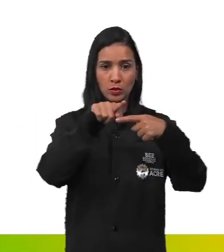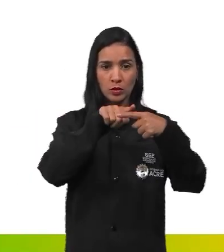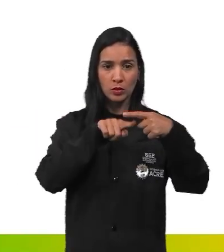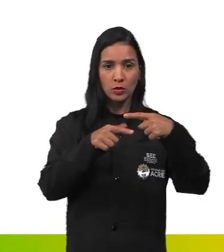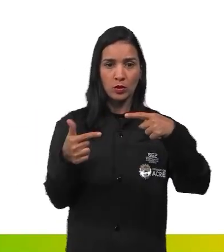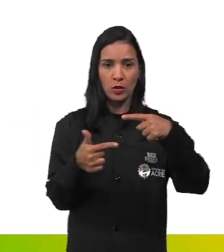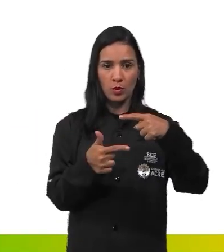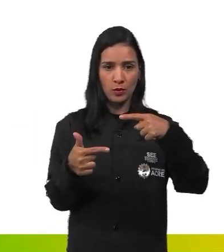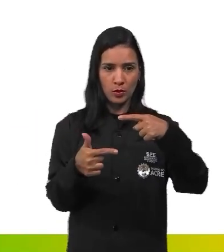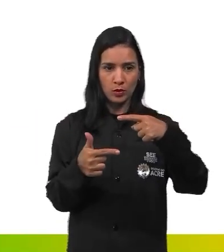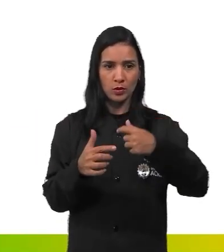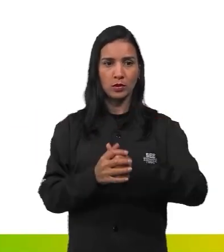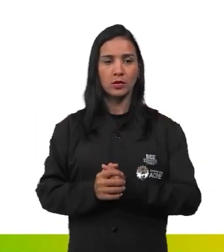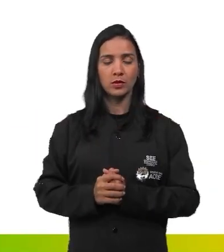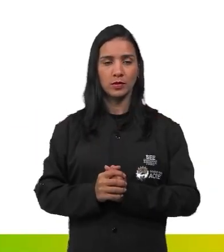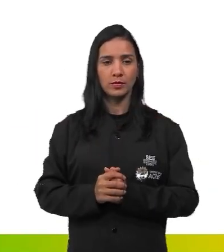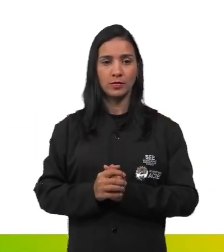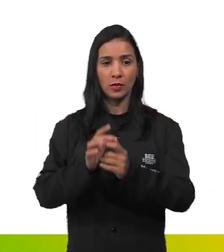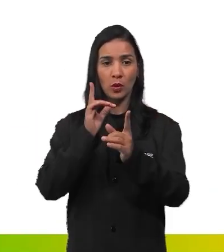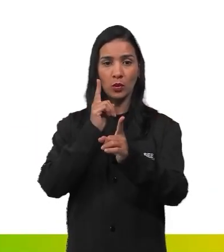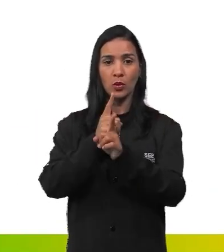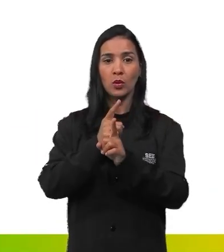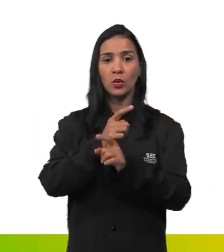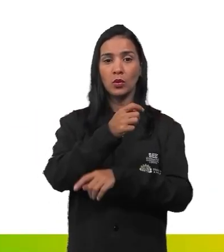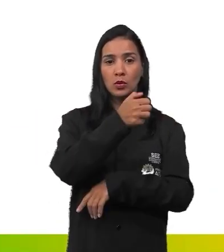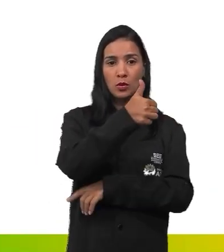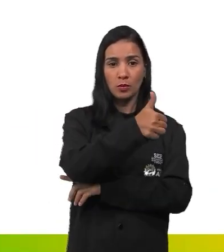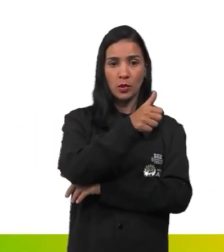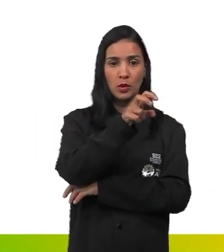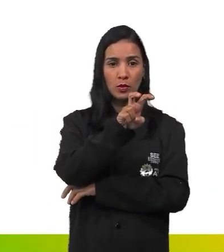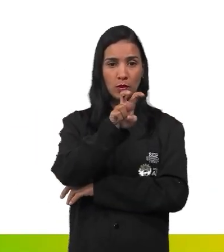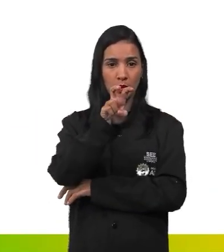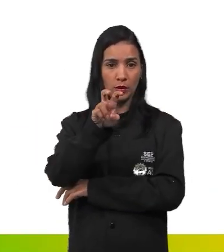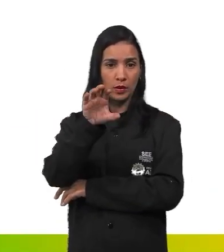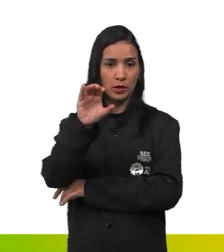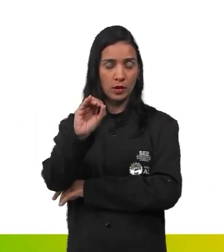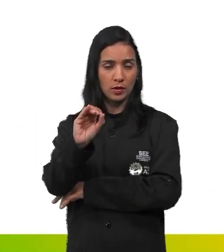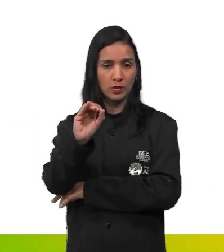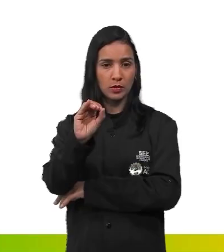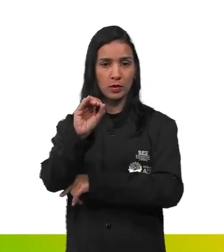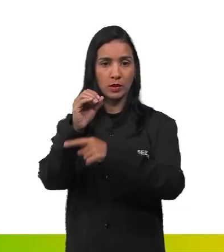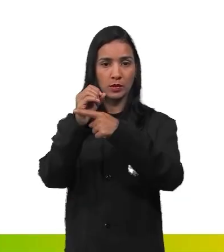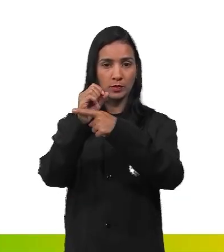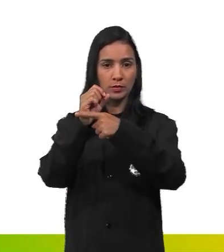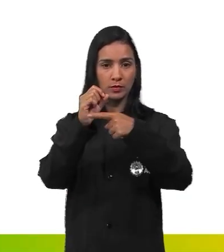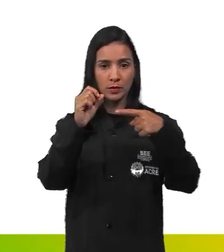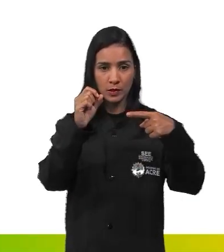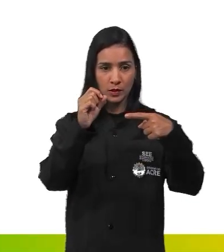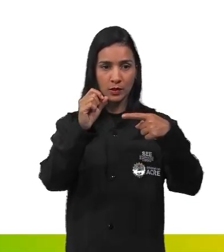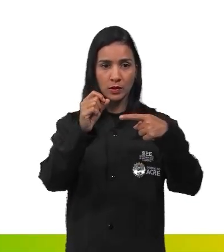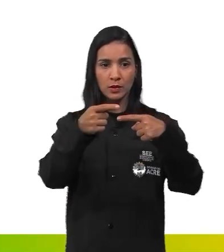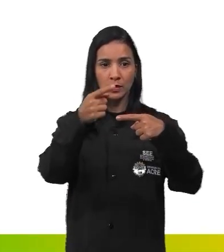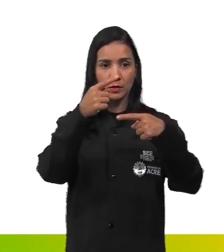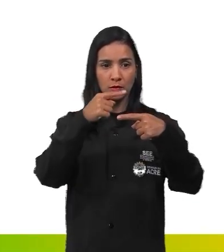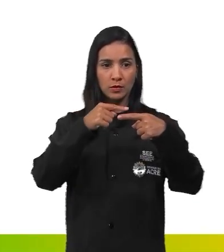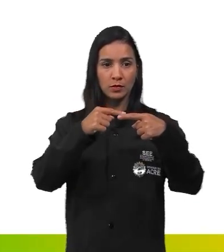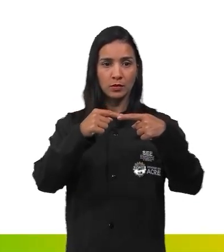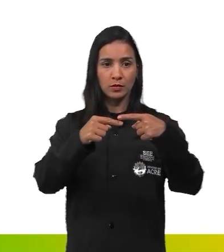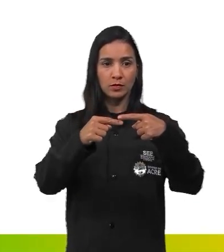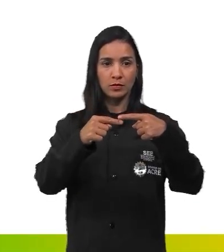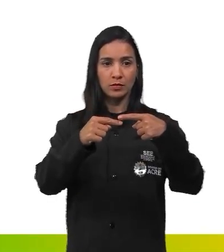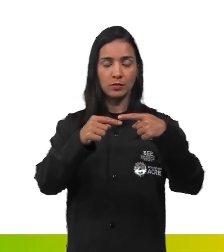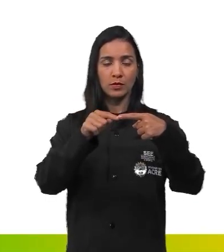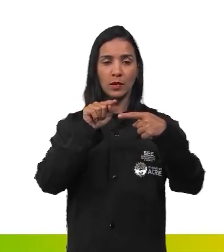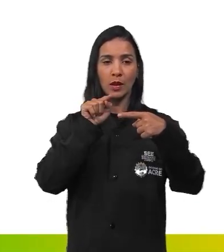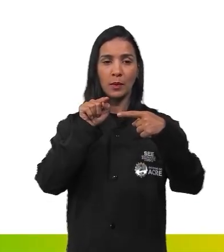é igual a 1.550, essa parte aqui. Eu pego 12 e divido para 2, isso é